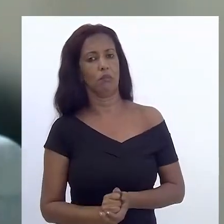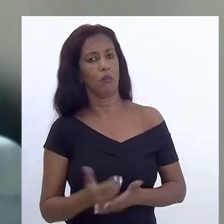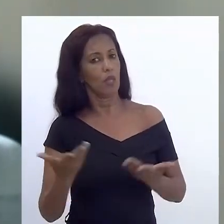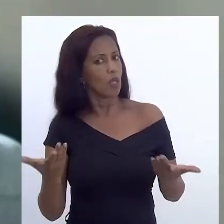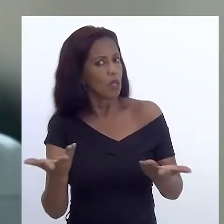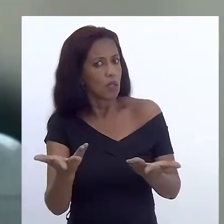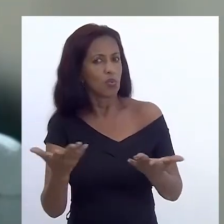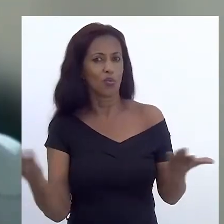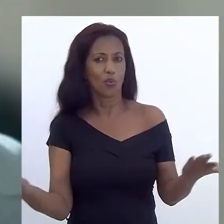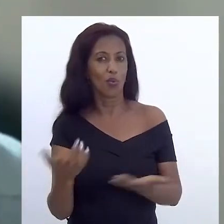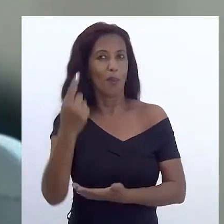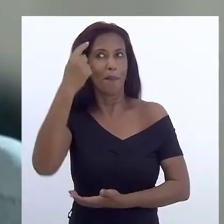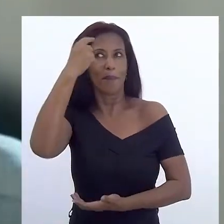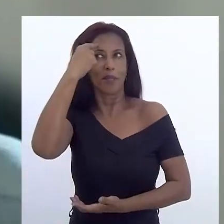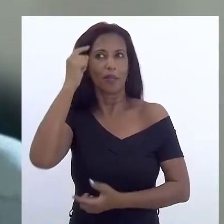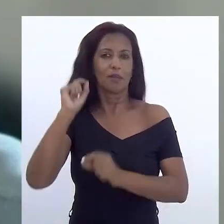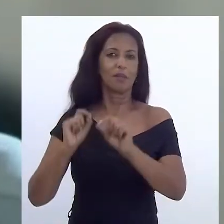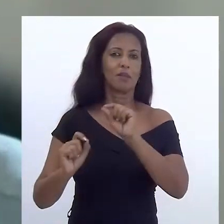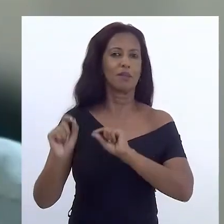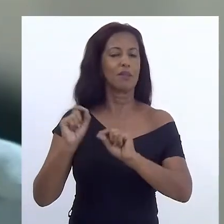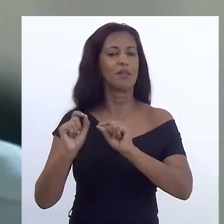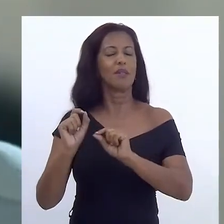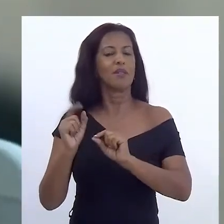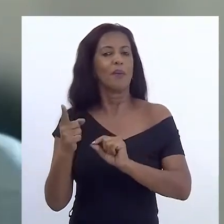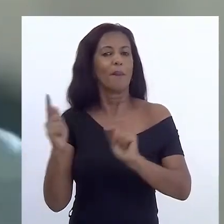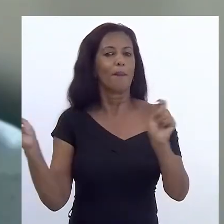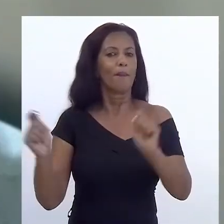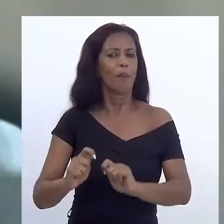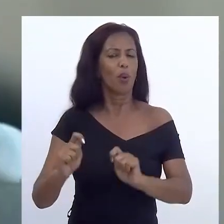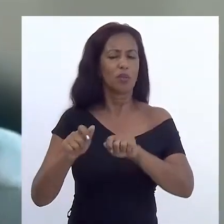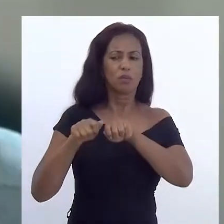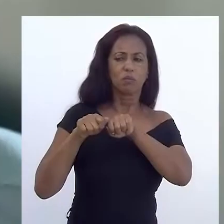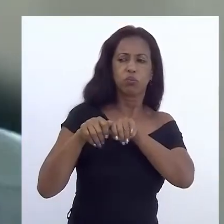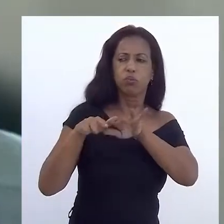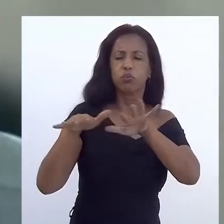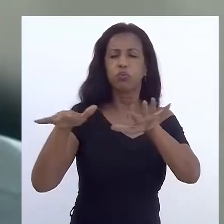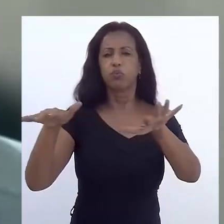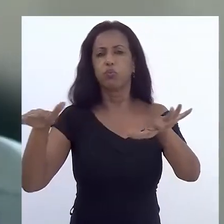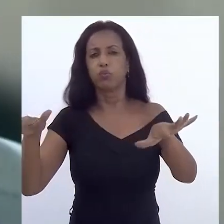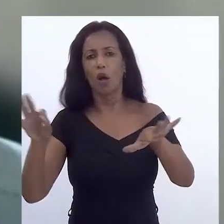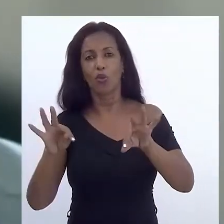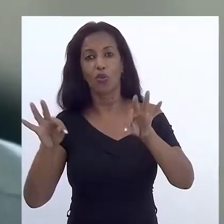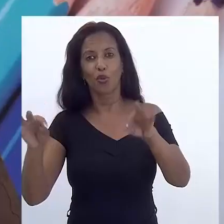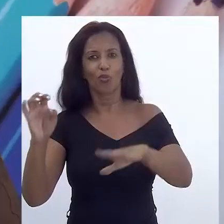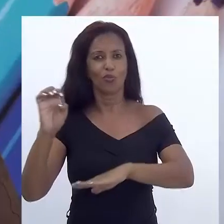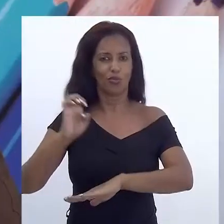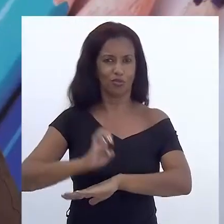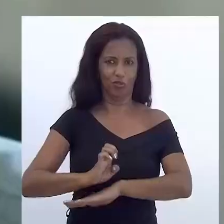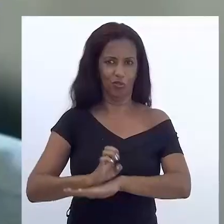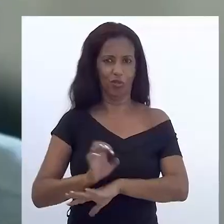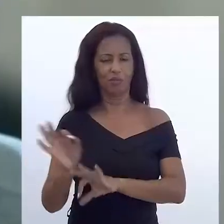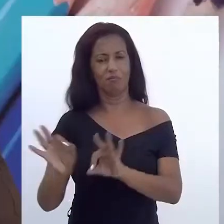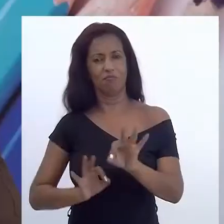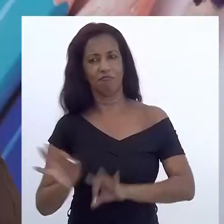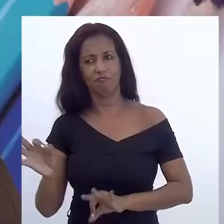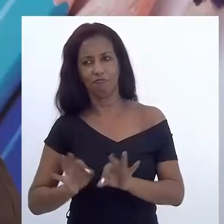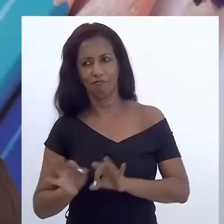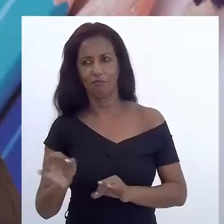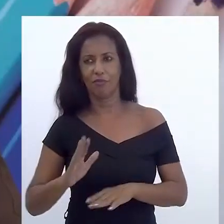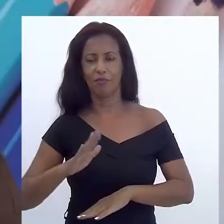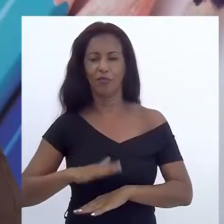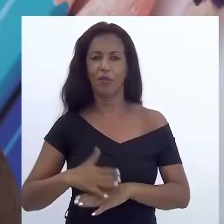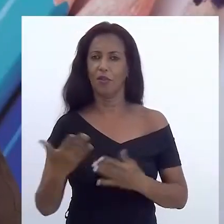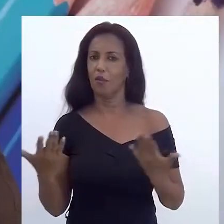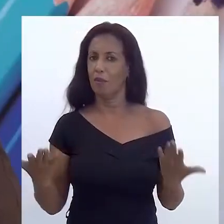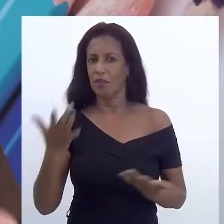está pensando em que isso algo que possa ser nucleado, espalhado por todo o Estado. de uma forma muito mais